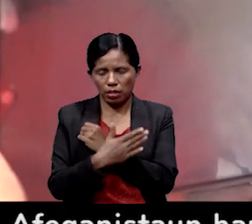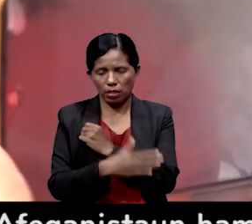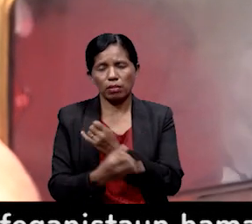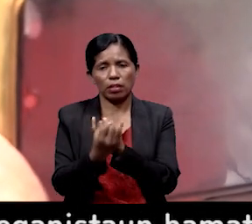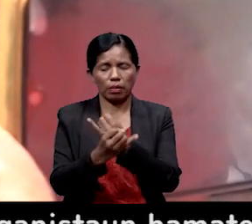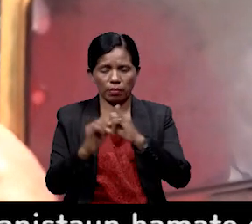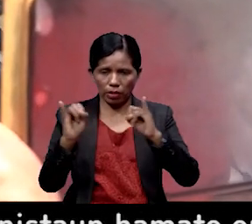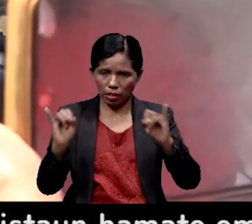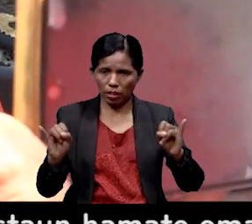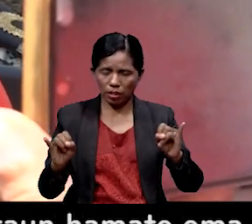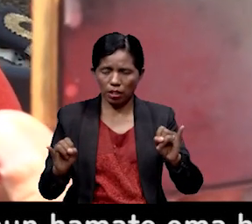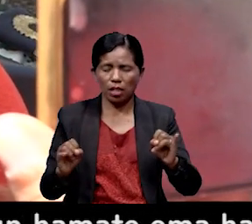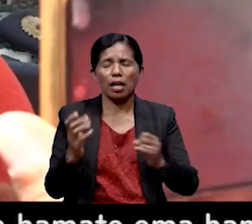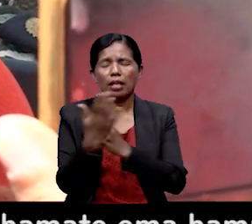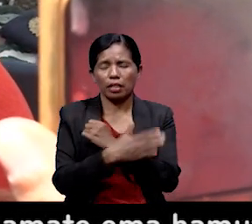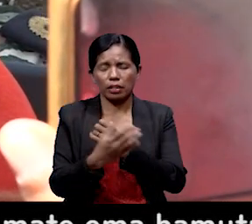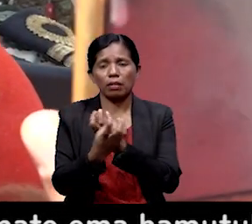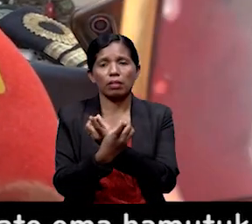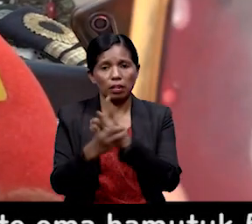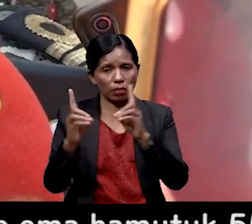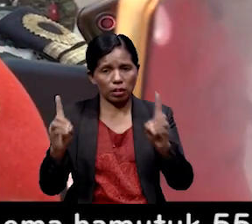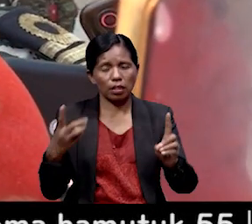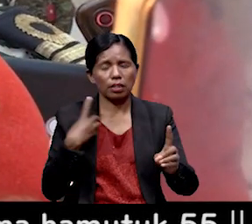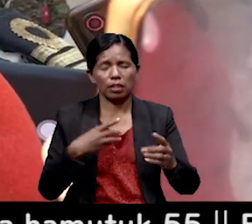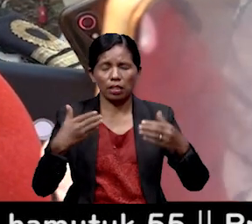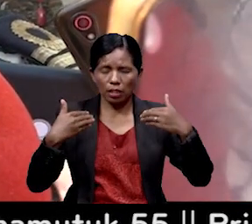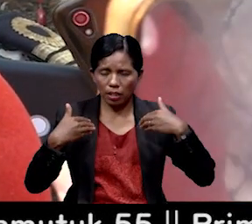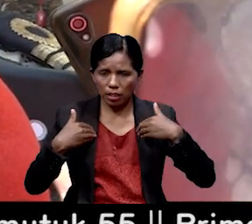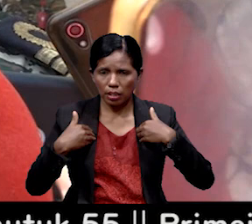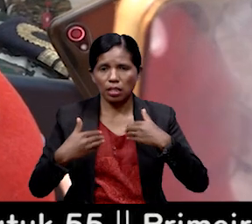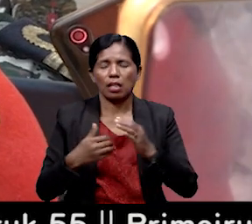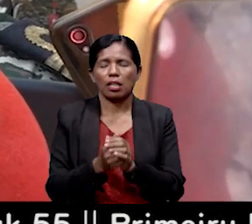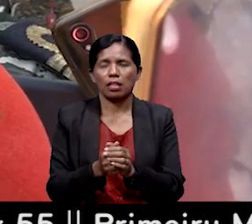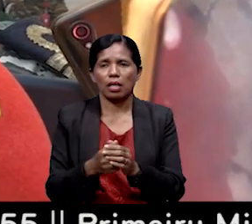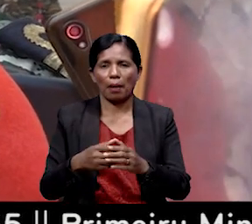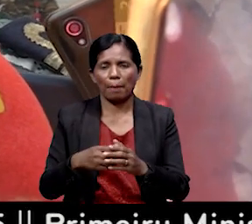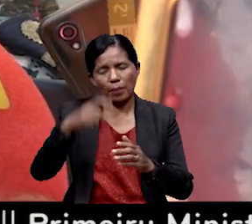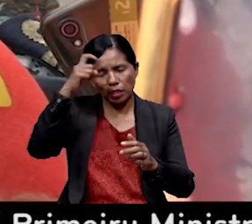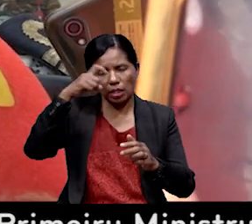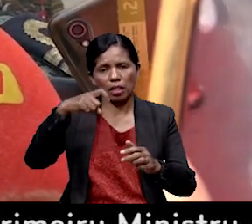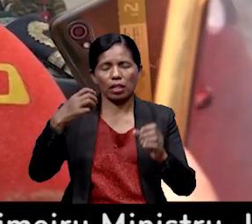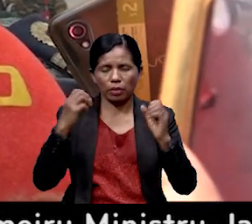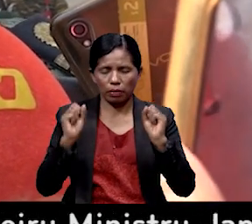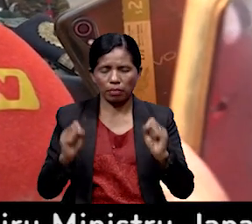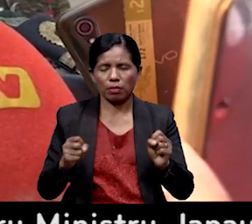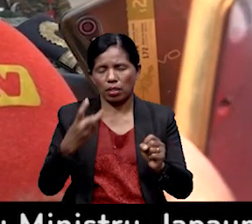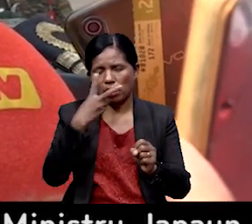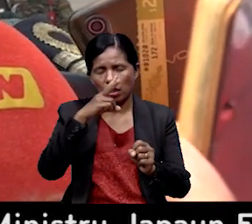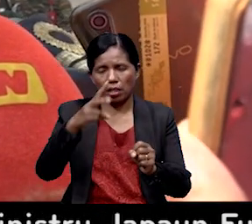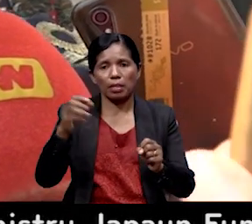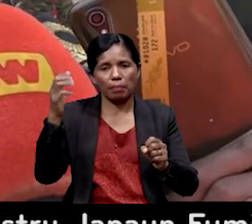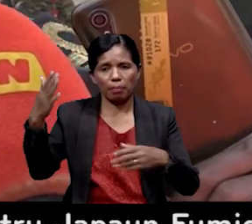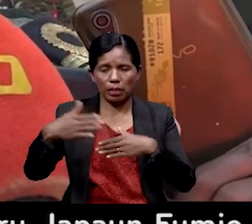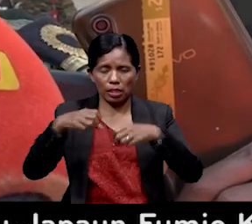Ukuan, país de democrático, e te tem que a capacidade para bele intervenir a nível regional, em termos de taxa,